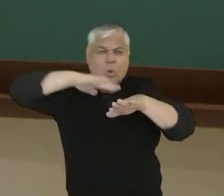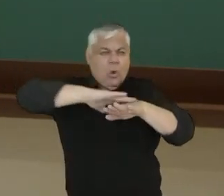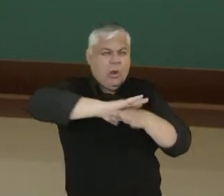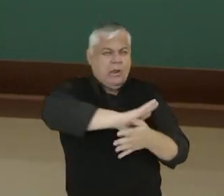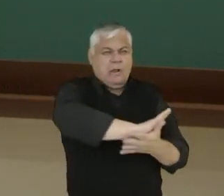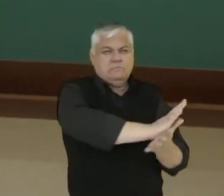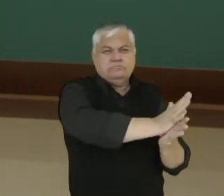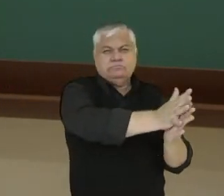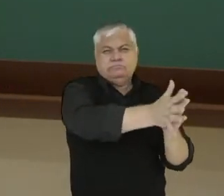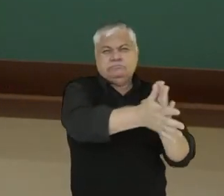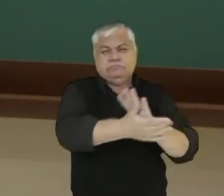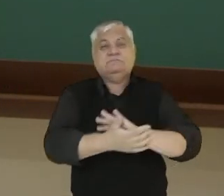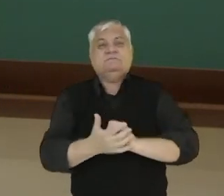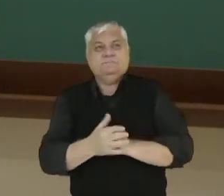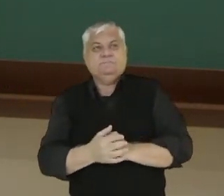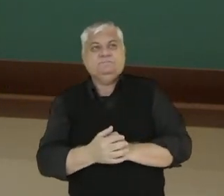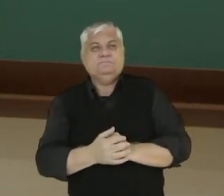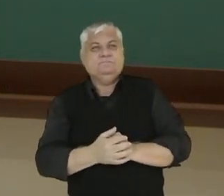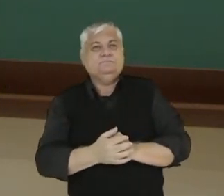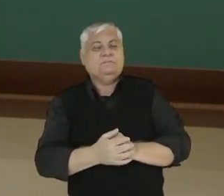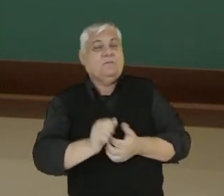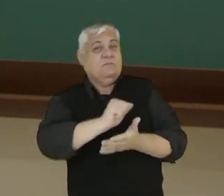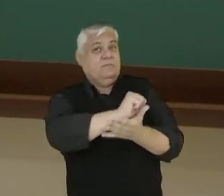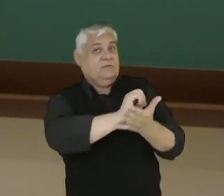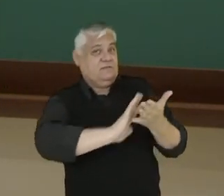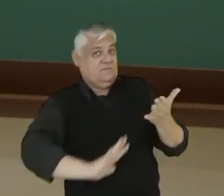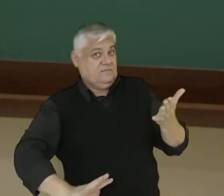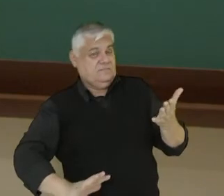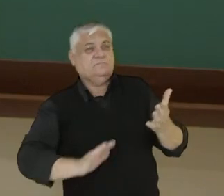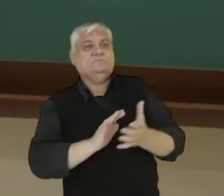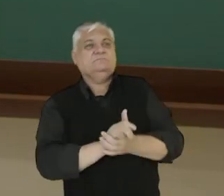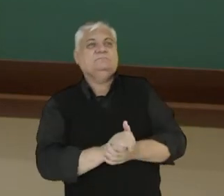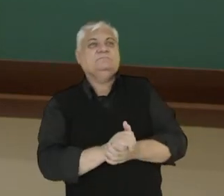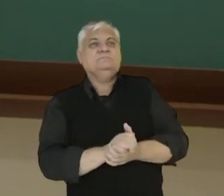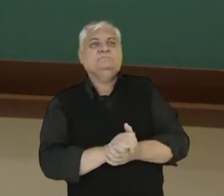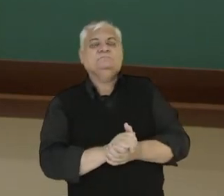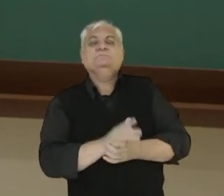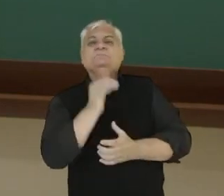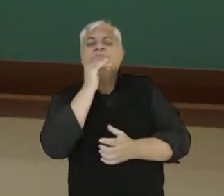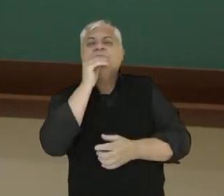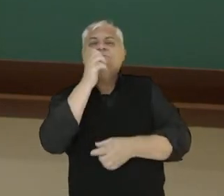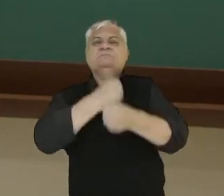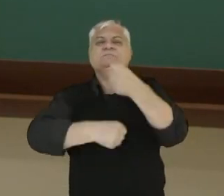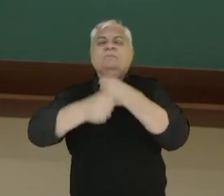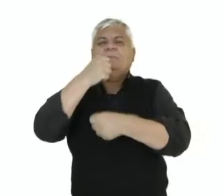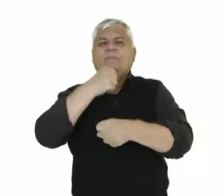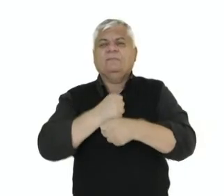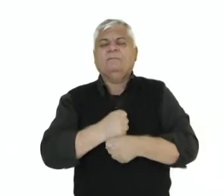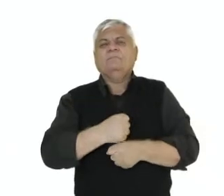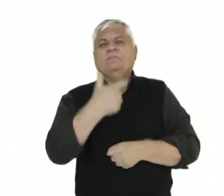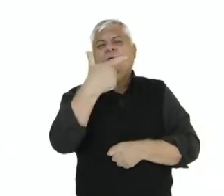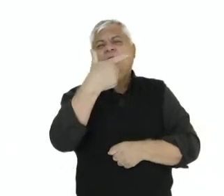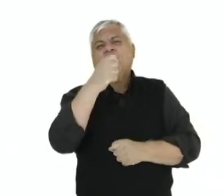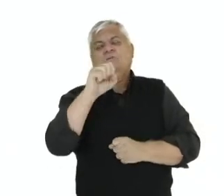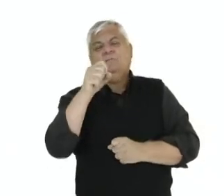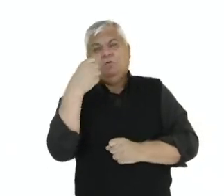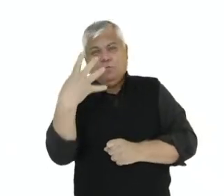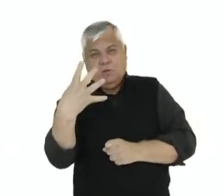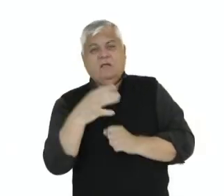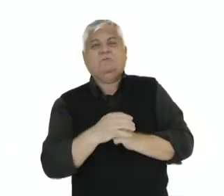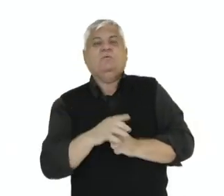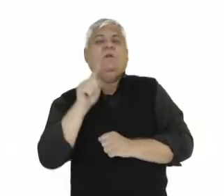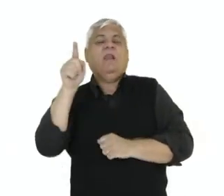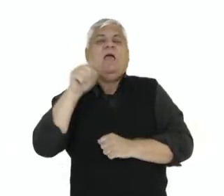muito perigoso. Pensando nisso, vamos resolver uma atividade? Eu falo o seguinte, no tsunami de 2004, no